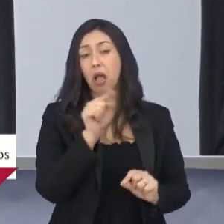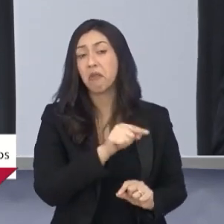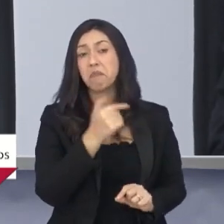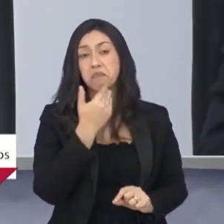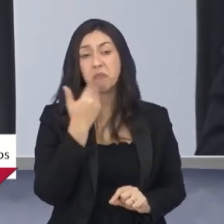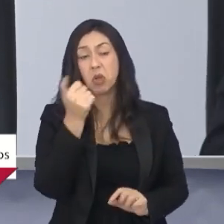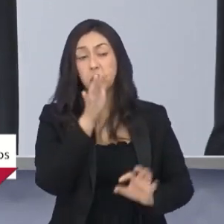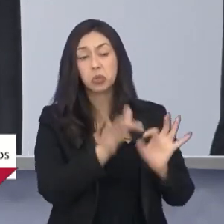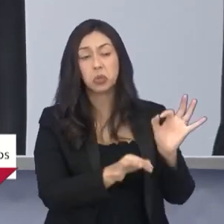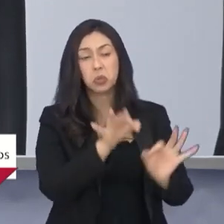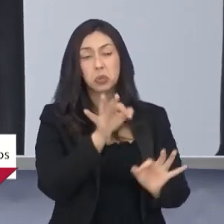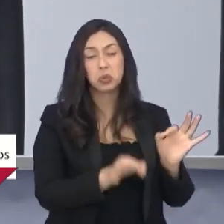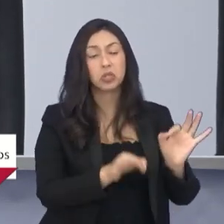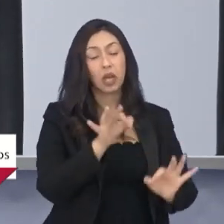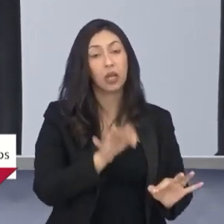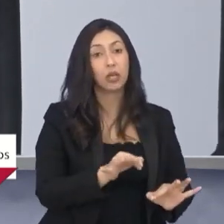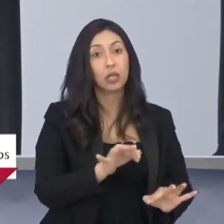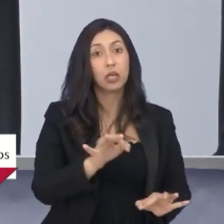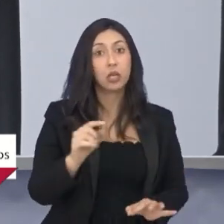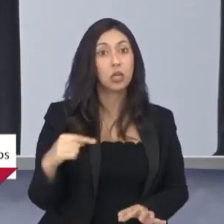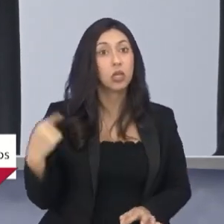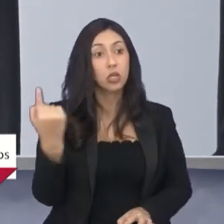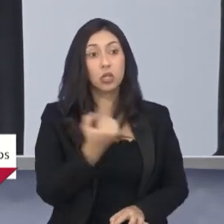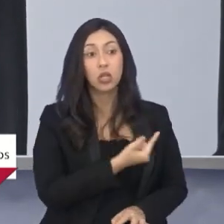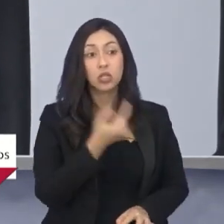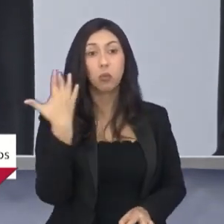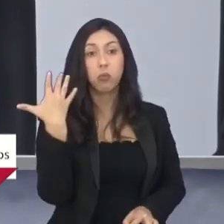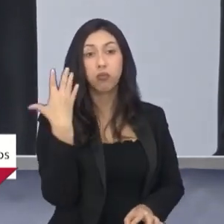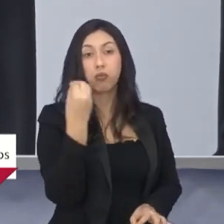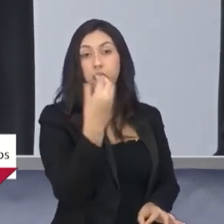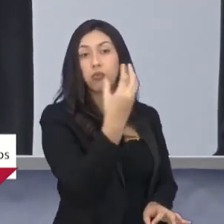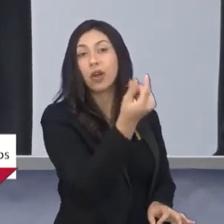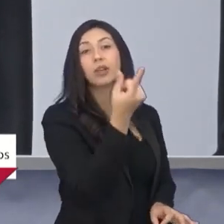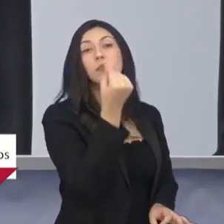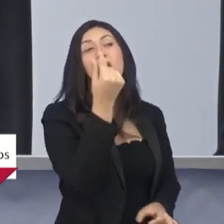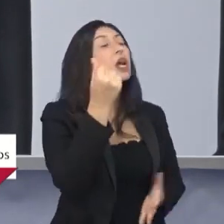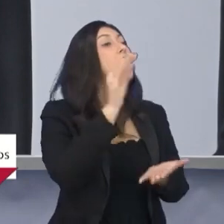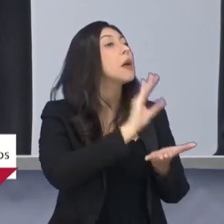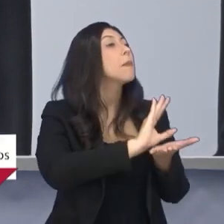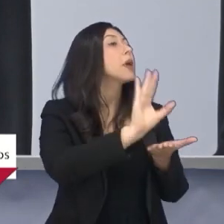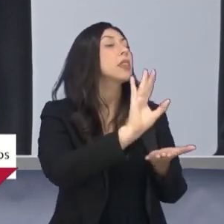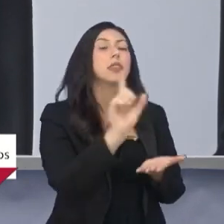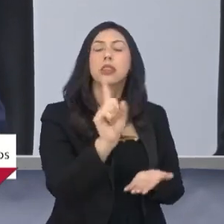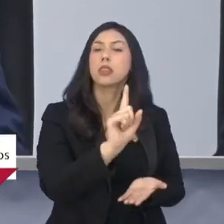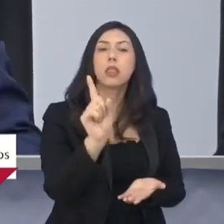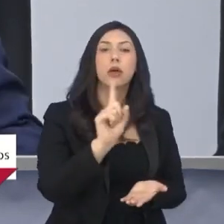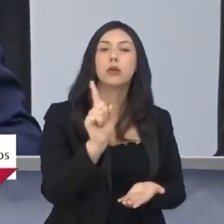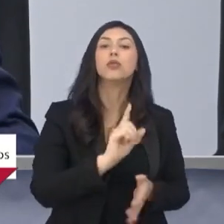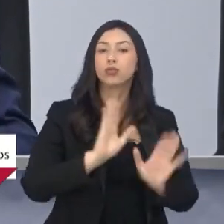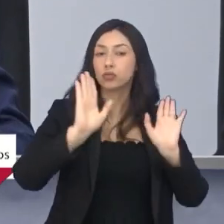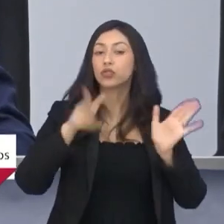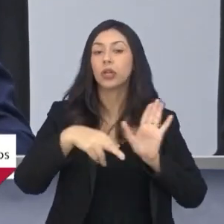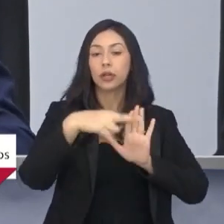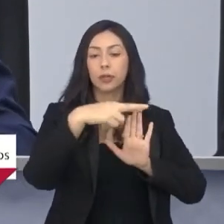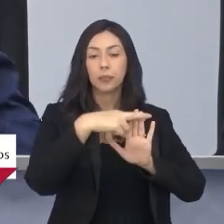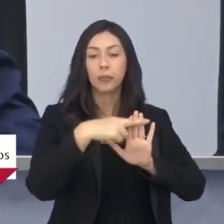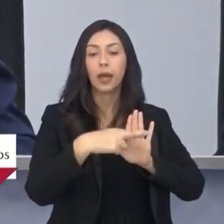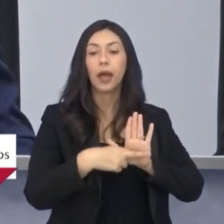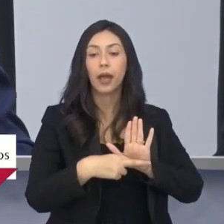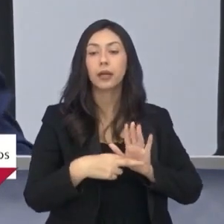razoável aliás nós não não fazemos mais viagens por adiantamento do tribunal né Isso já está regulamentado